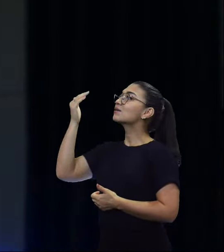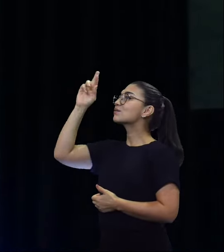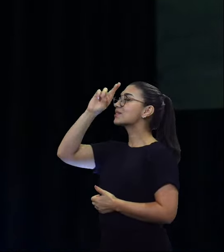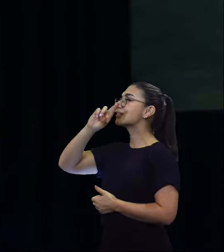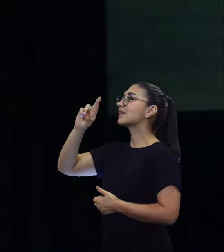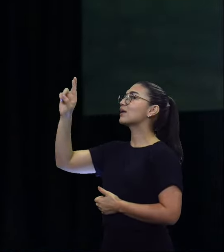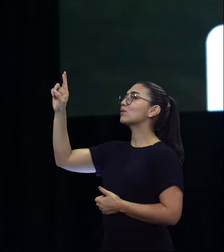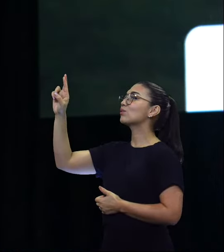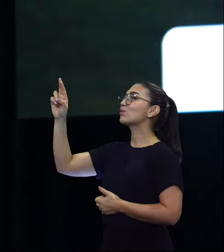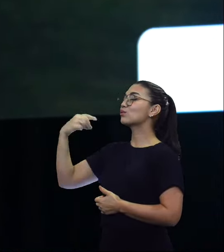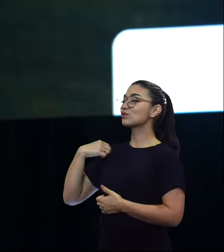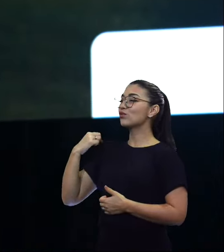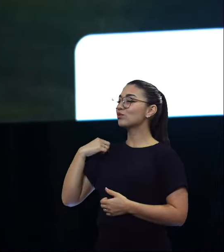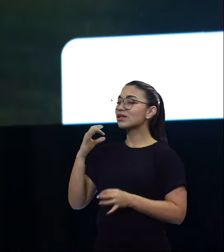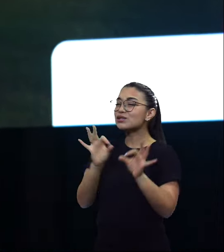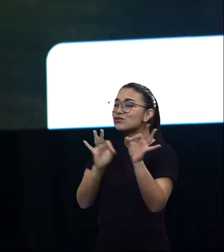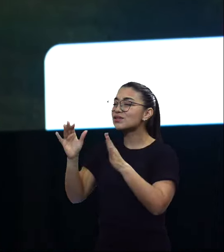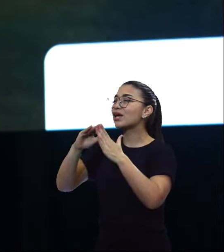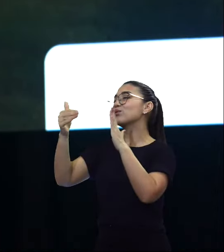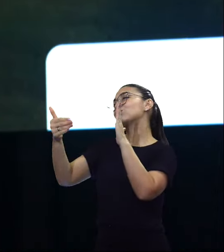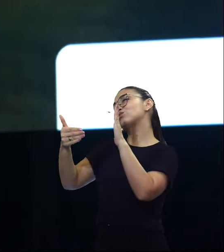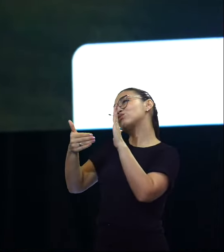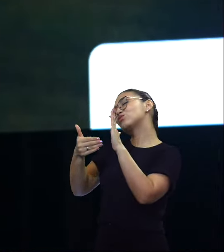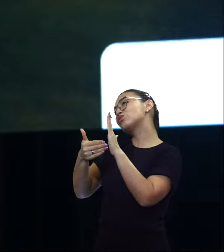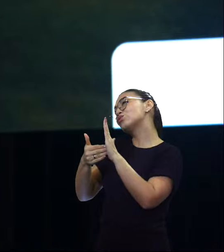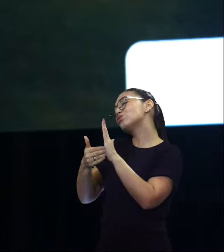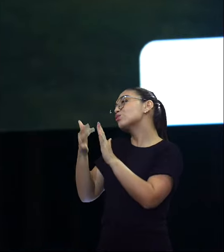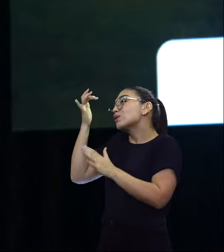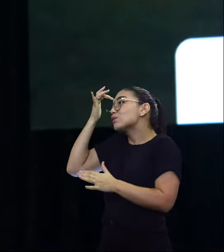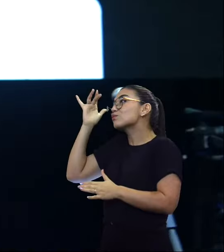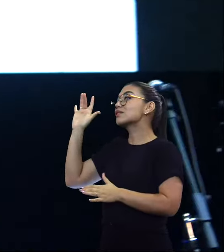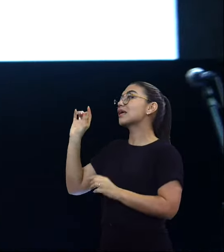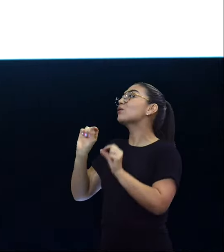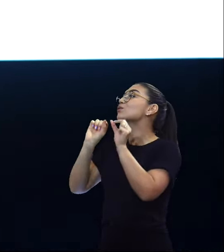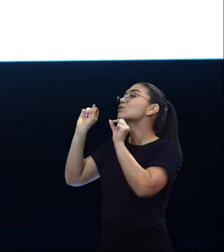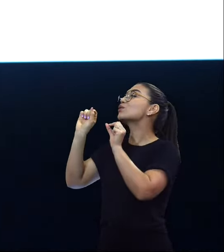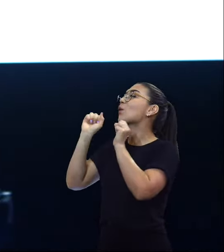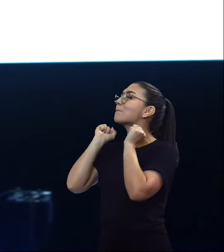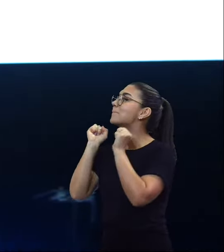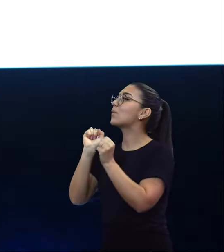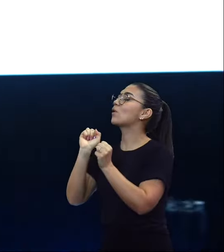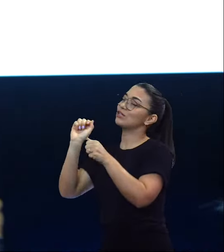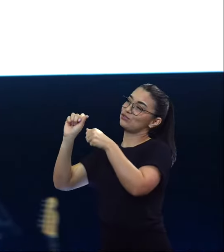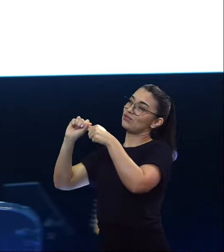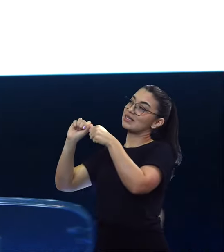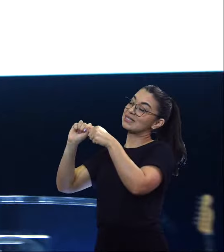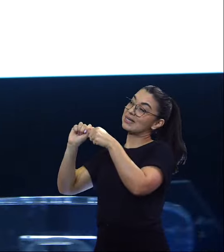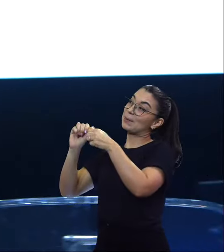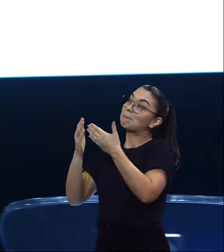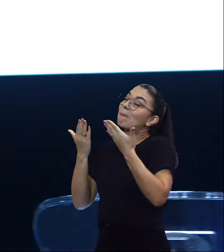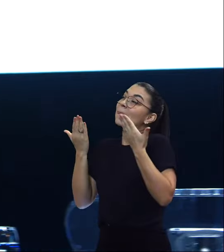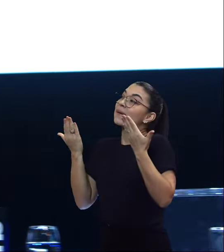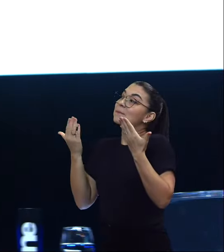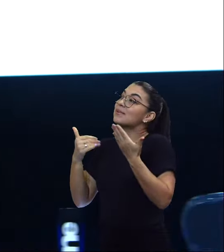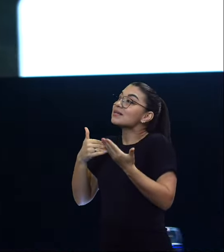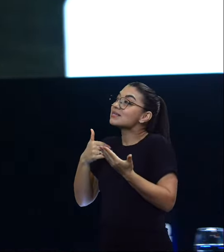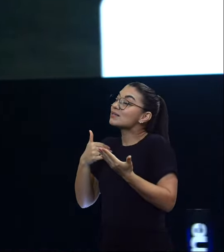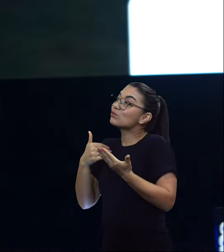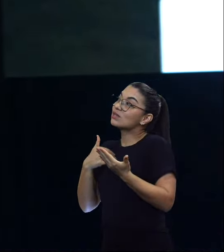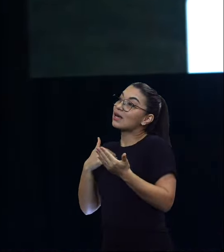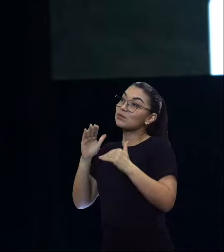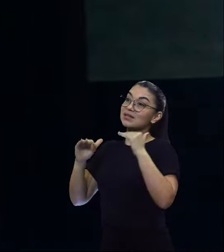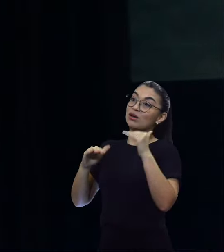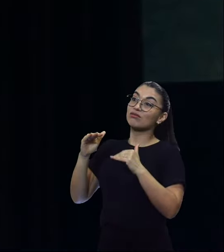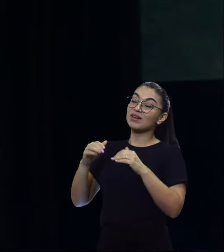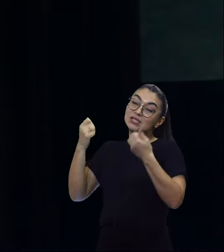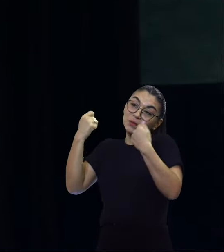meninos se esforçaram tanto, e eu não sei se é possível, eu não sei se o Senhor, né, eu sei que o Senhor faz esse tipo de coisa, mas não sei se essa é a minha oração, porque talvez precise